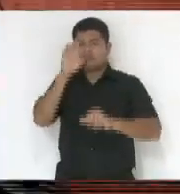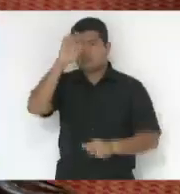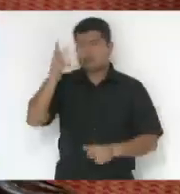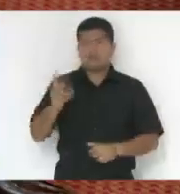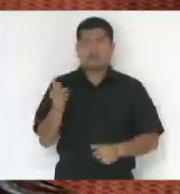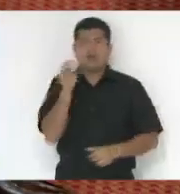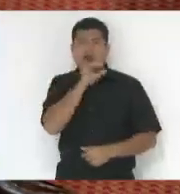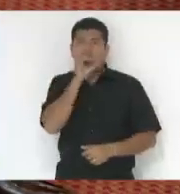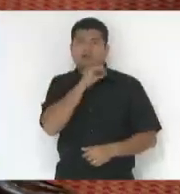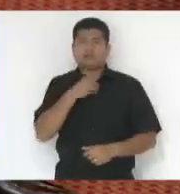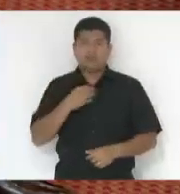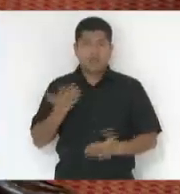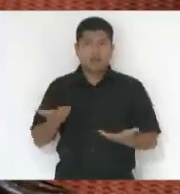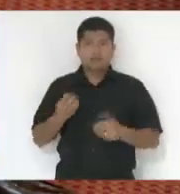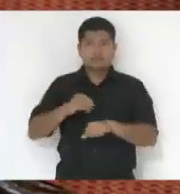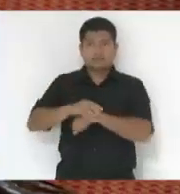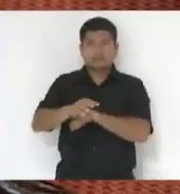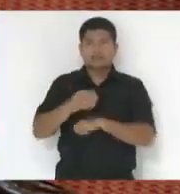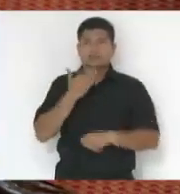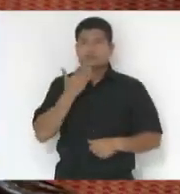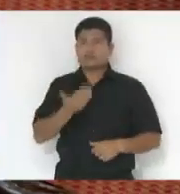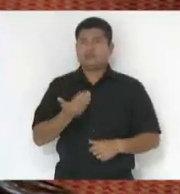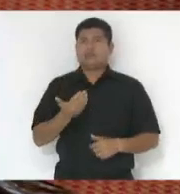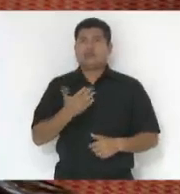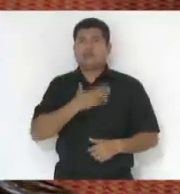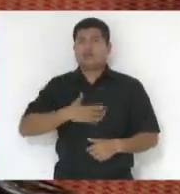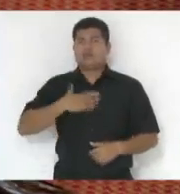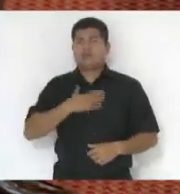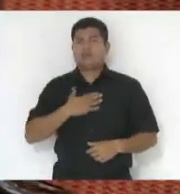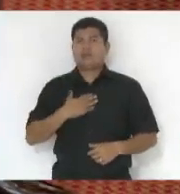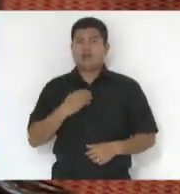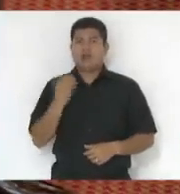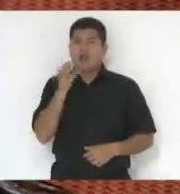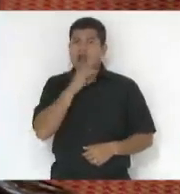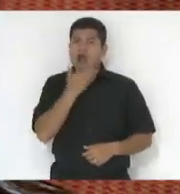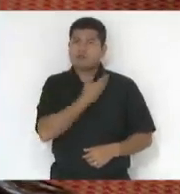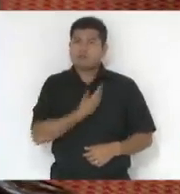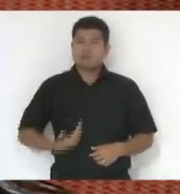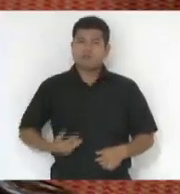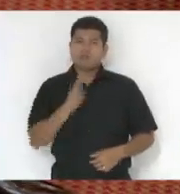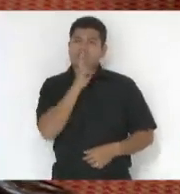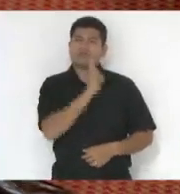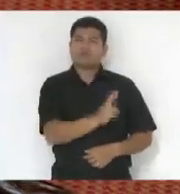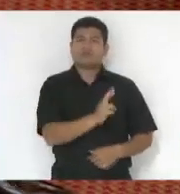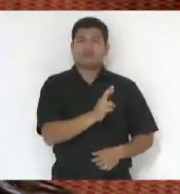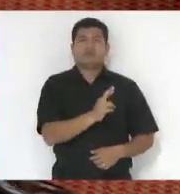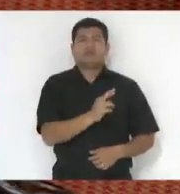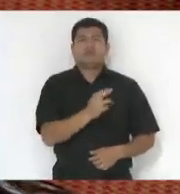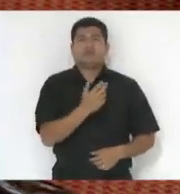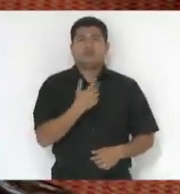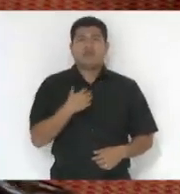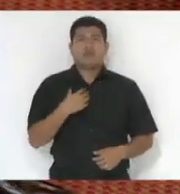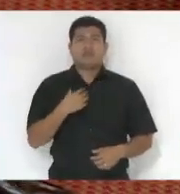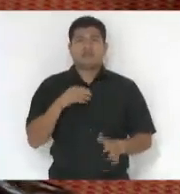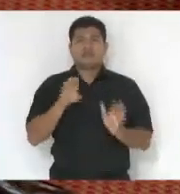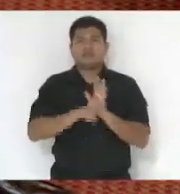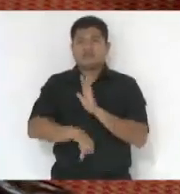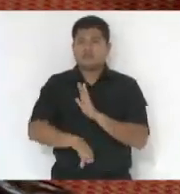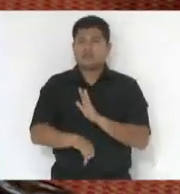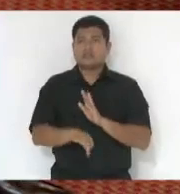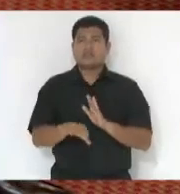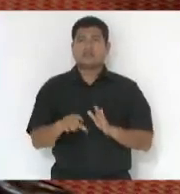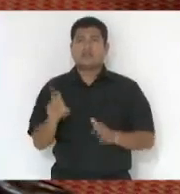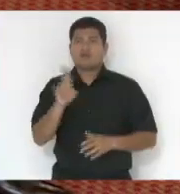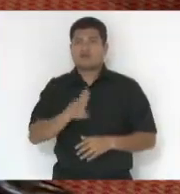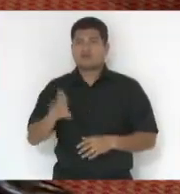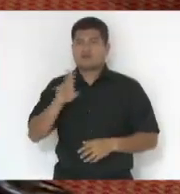sugestão, esse é o pedido, e gostaria que o governo se manifestasse de imediato desta forma, fazendo com que tire fora aqueles que estão usando o benefício